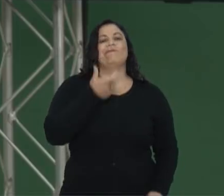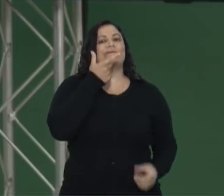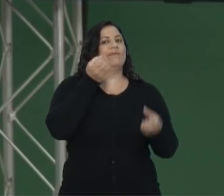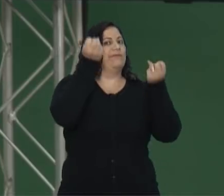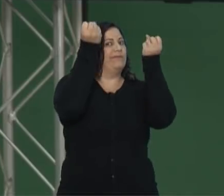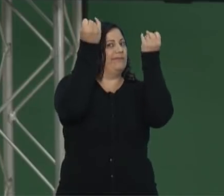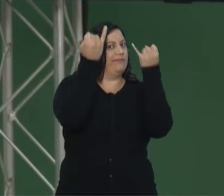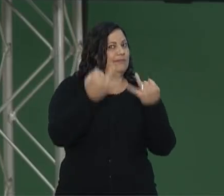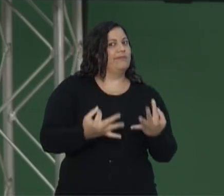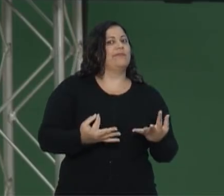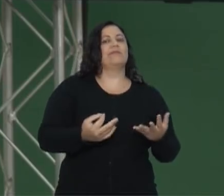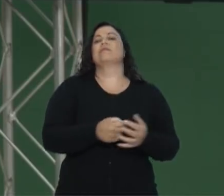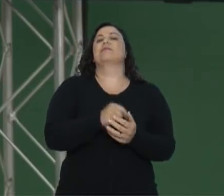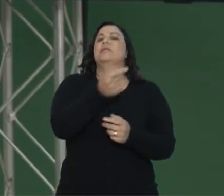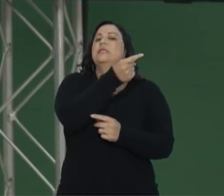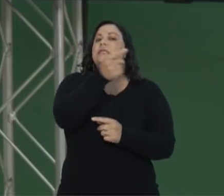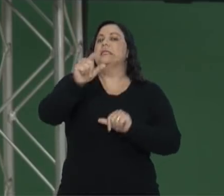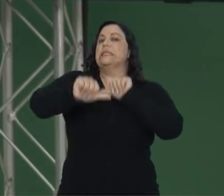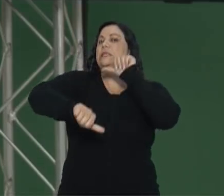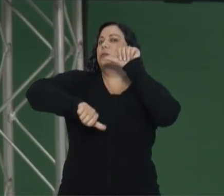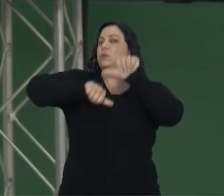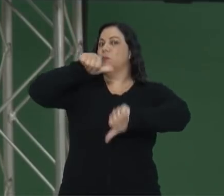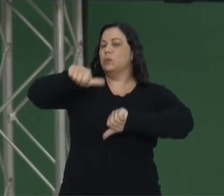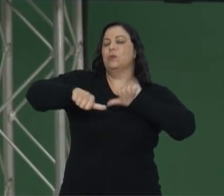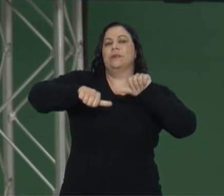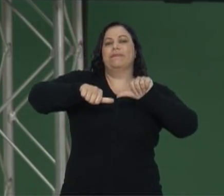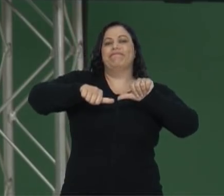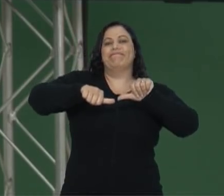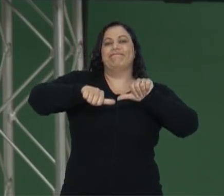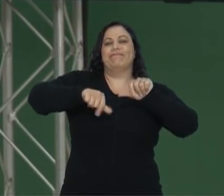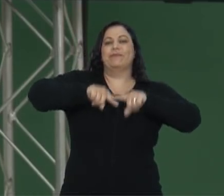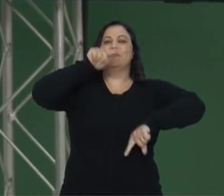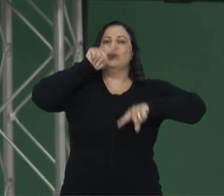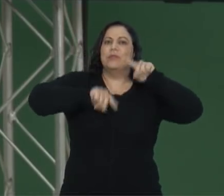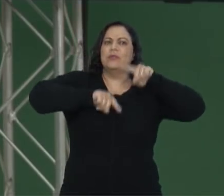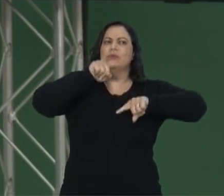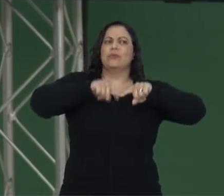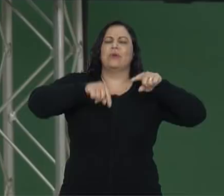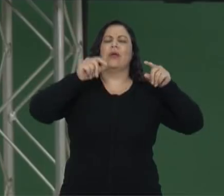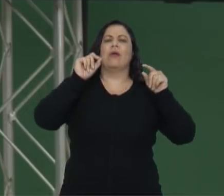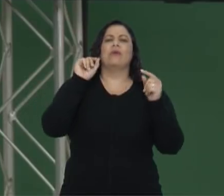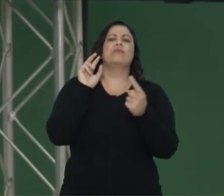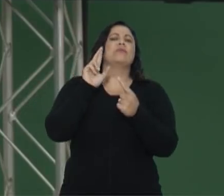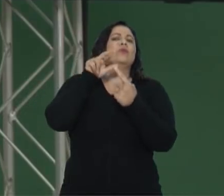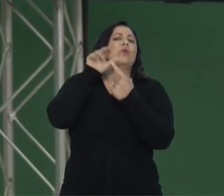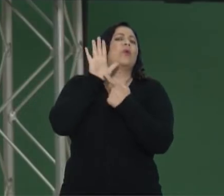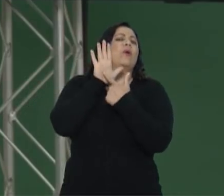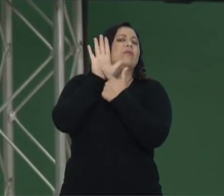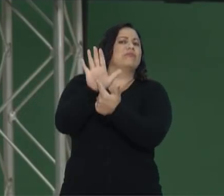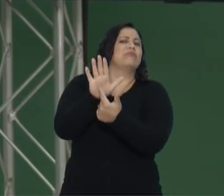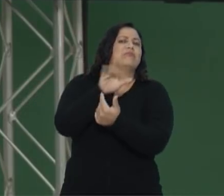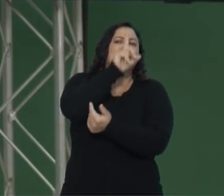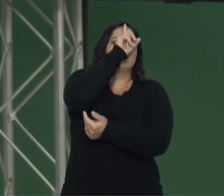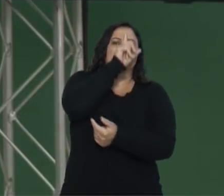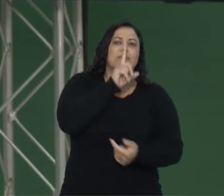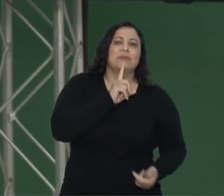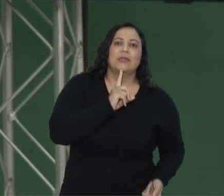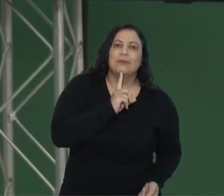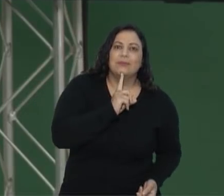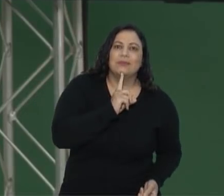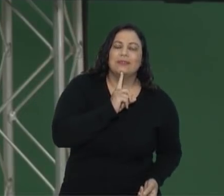não alteram a composição do material, eu estou me referindo a esta circunferência amarelinha.